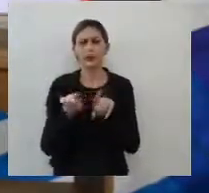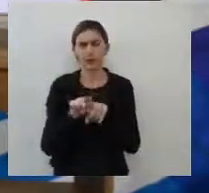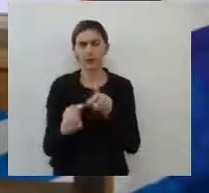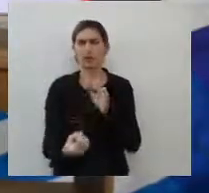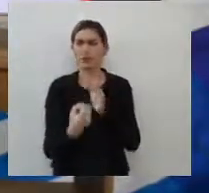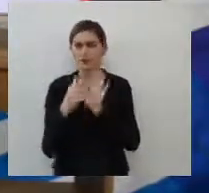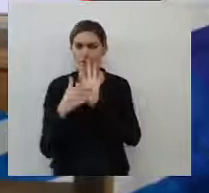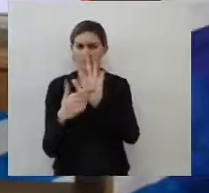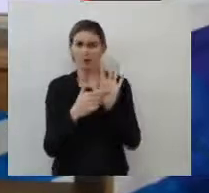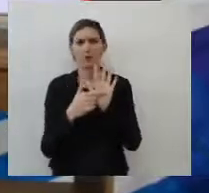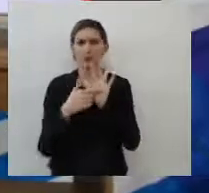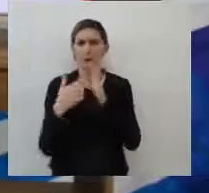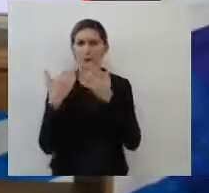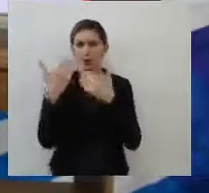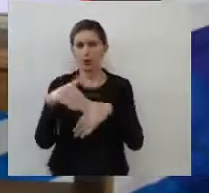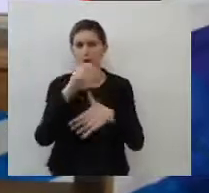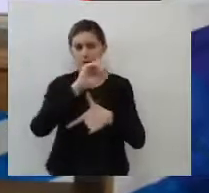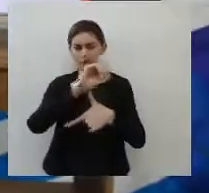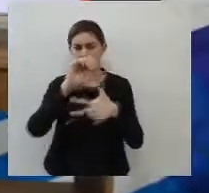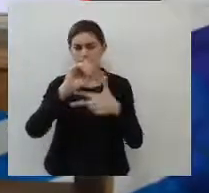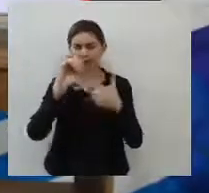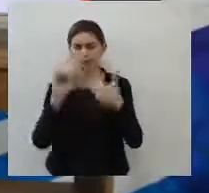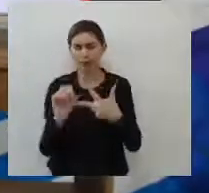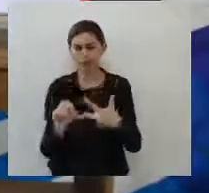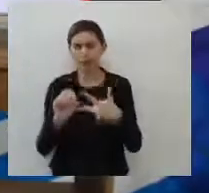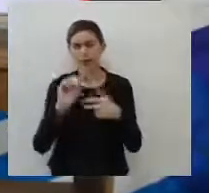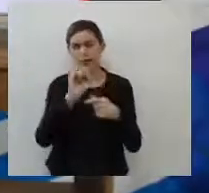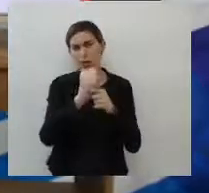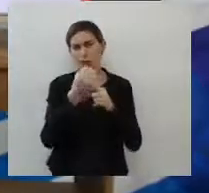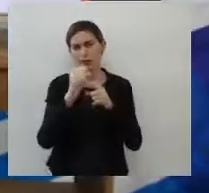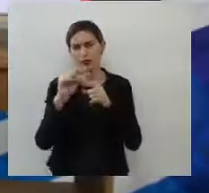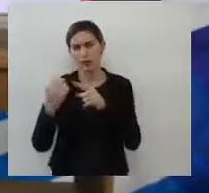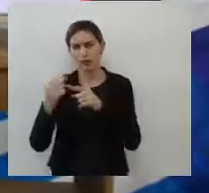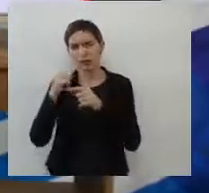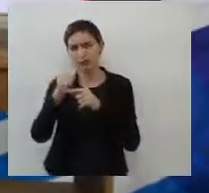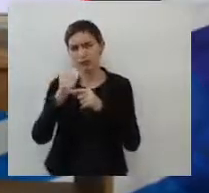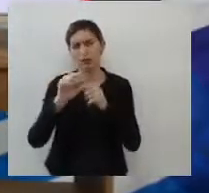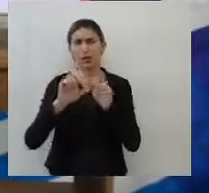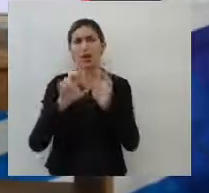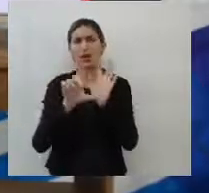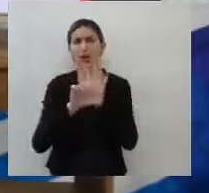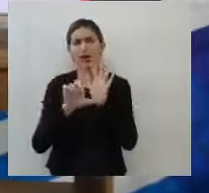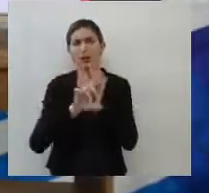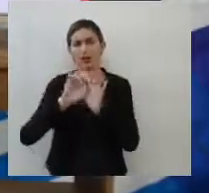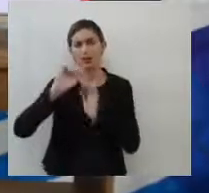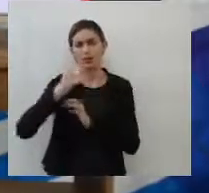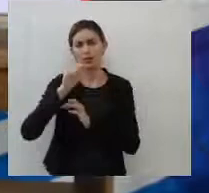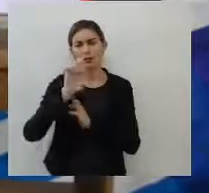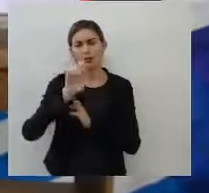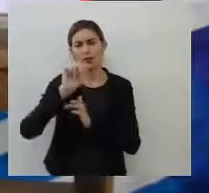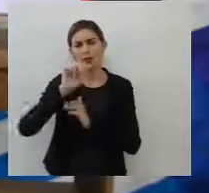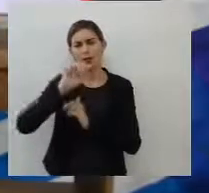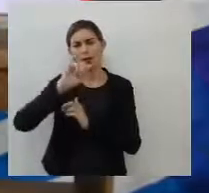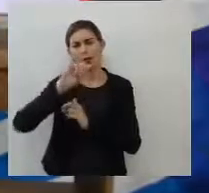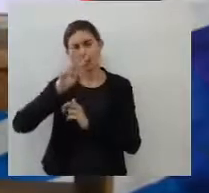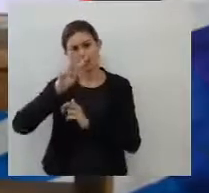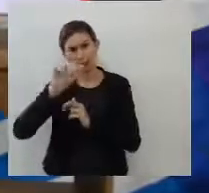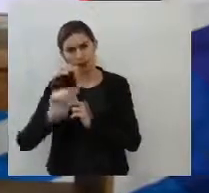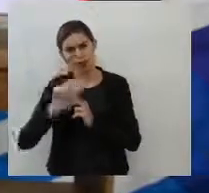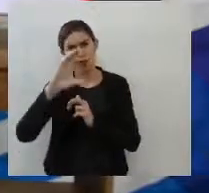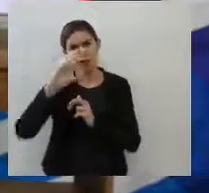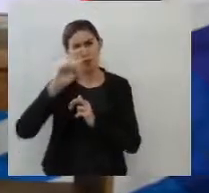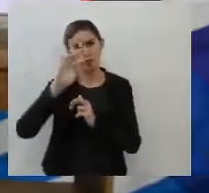aparece nas provas de Enem, nas provas do SSA e em outros exames como Lei Saraiva-Cotegipe. Tá bem?